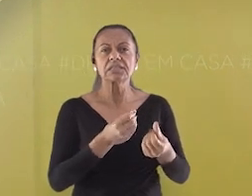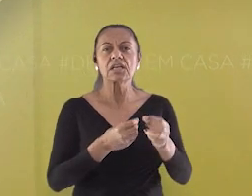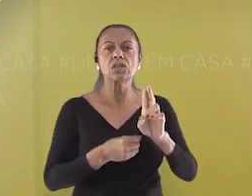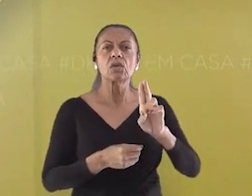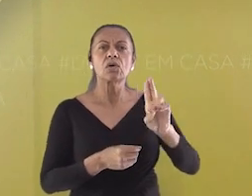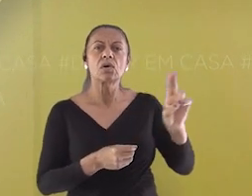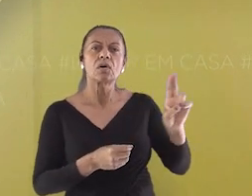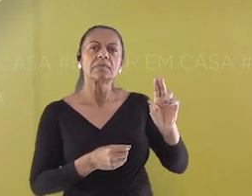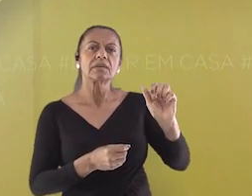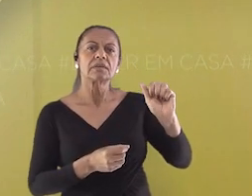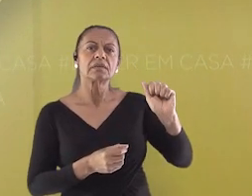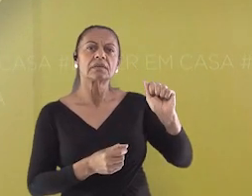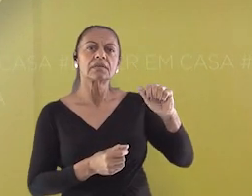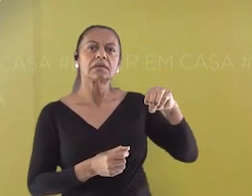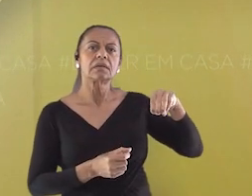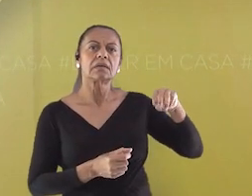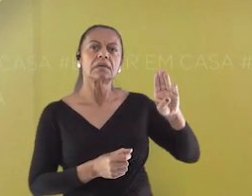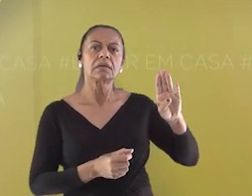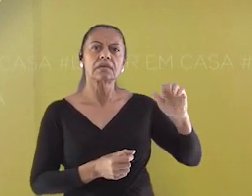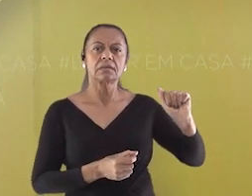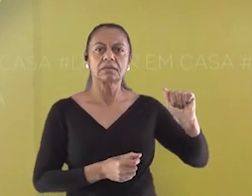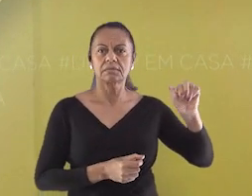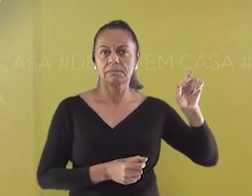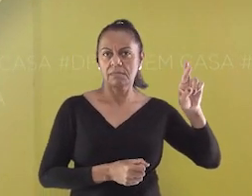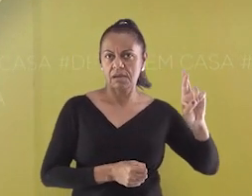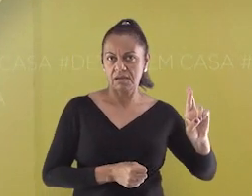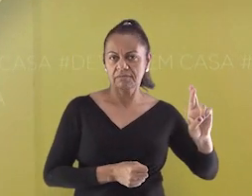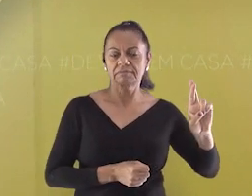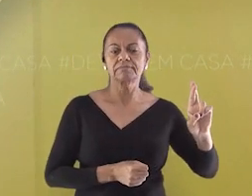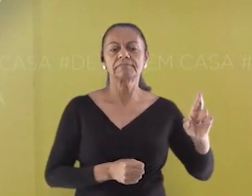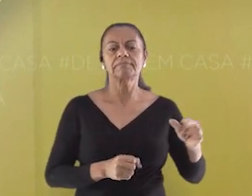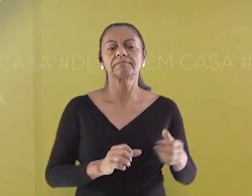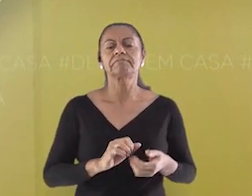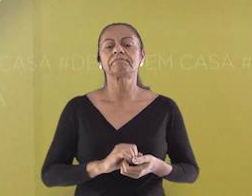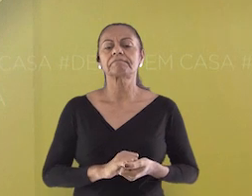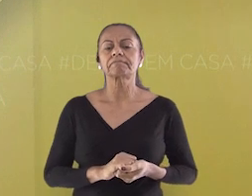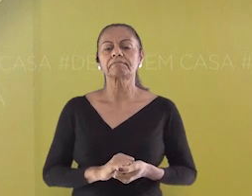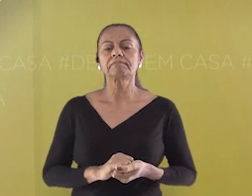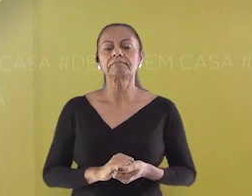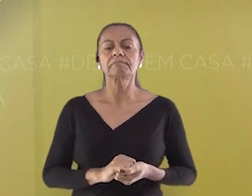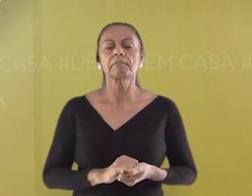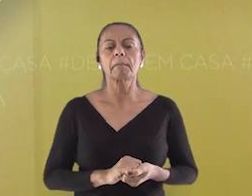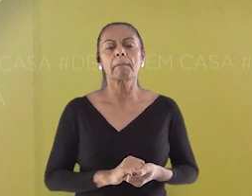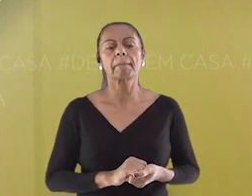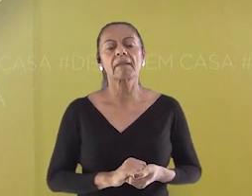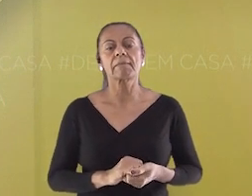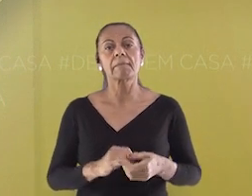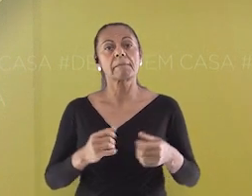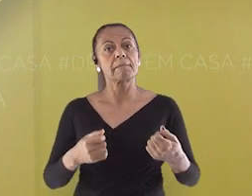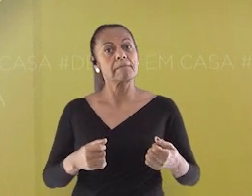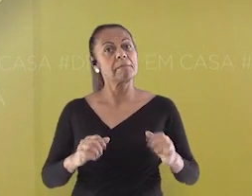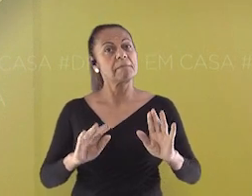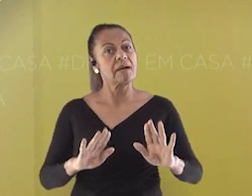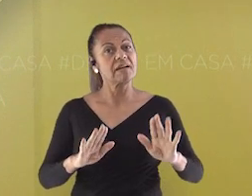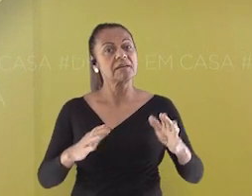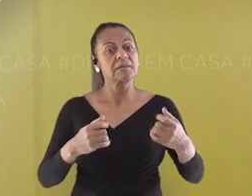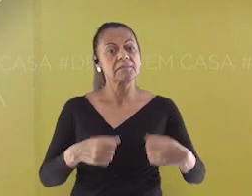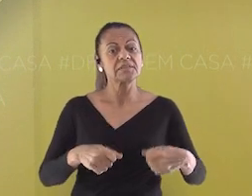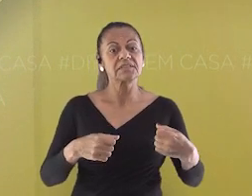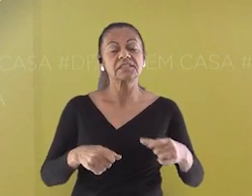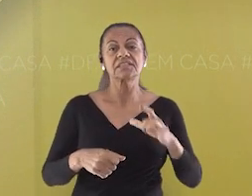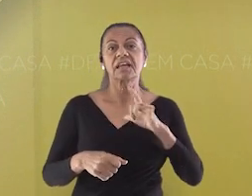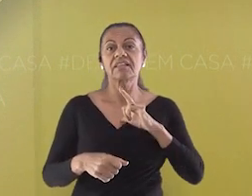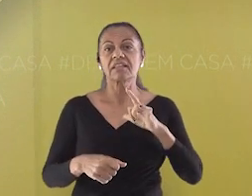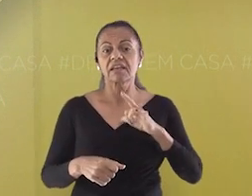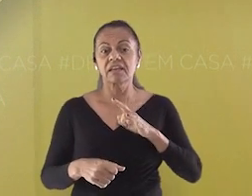âmbar. Para que ocorra o processo de fossilização, são necessárias algumas boas condições ambientais,